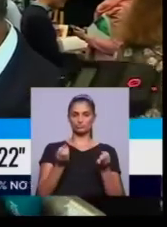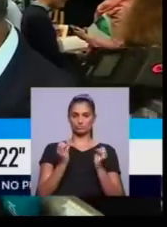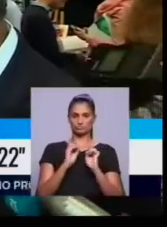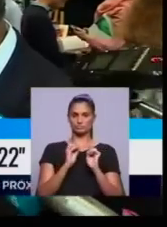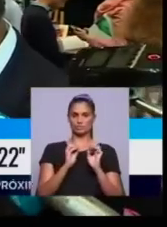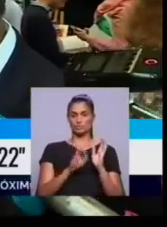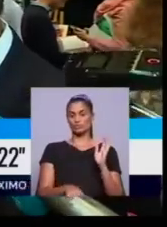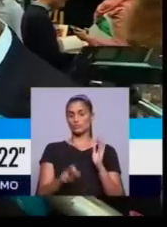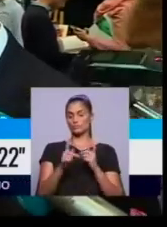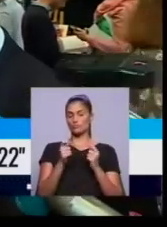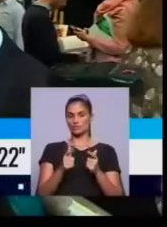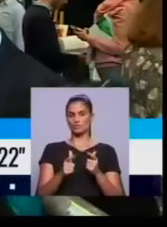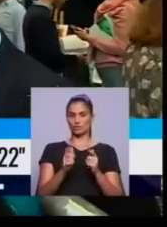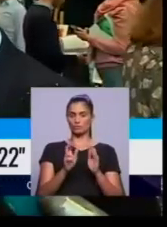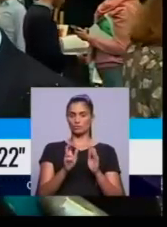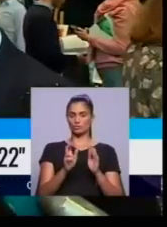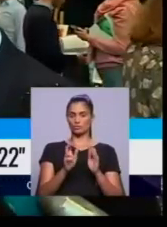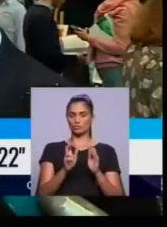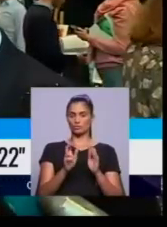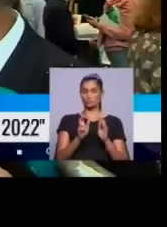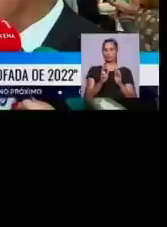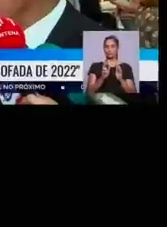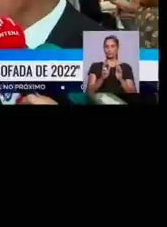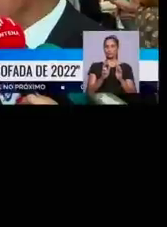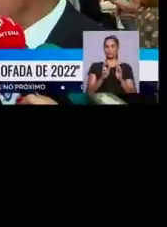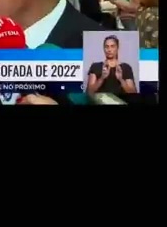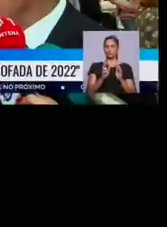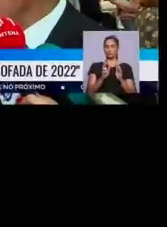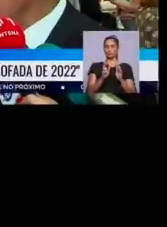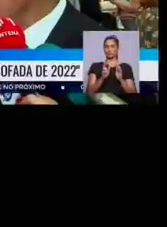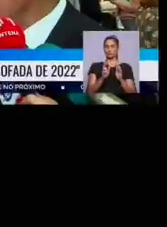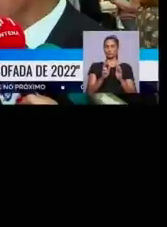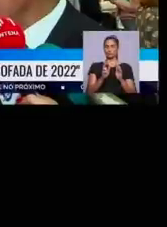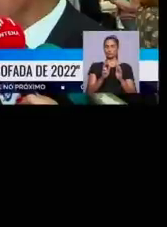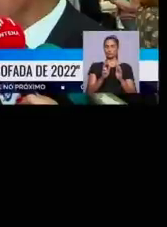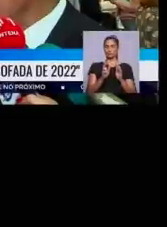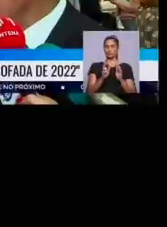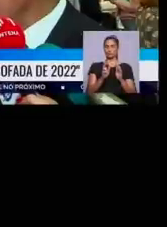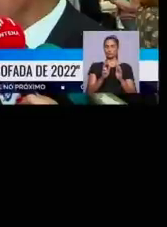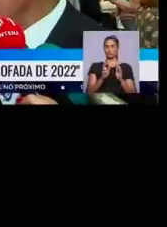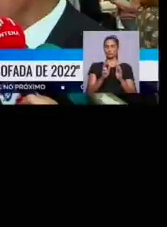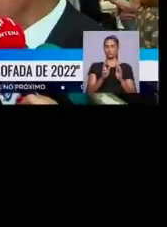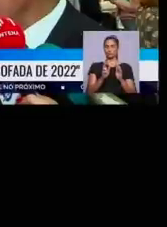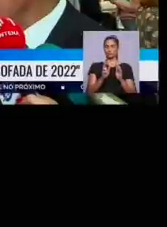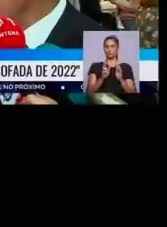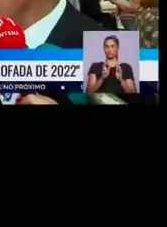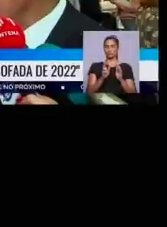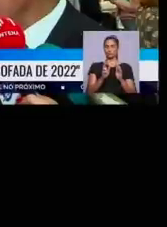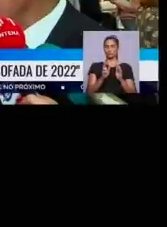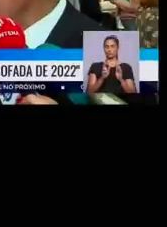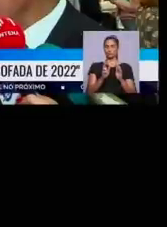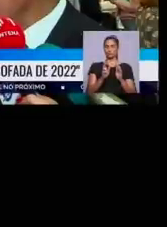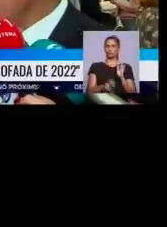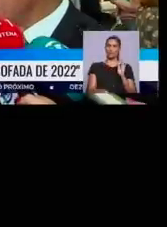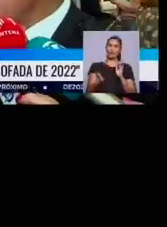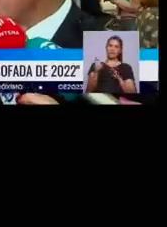um bocadinhos eu vou-te explicar um que não não desceu ainda há inflação chama-se